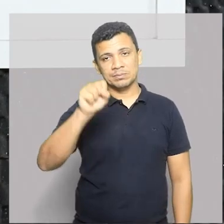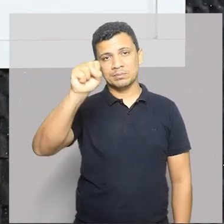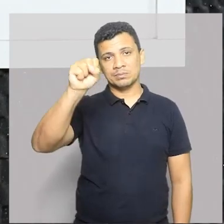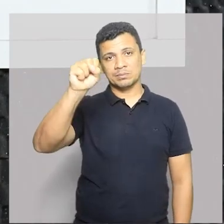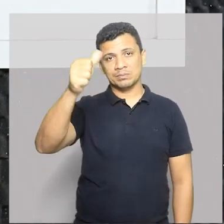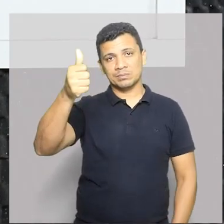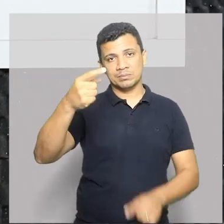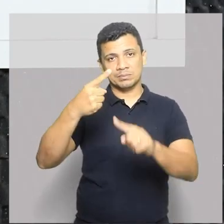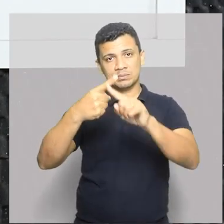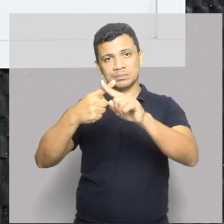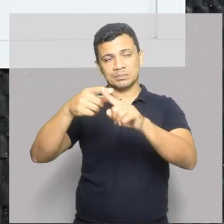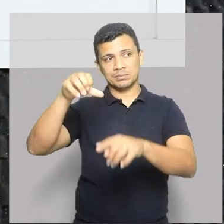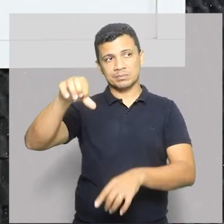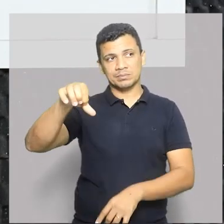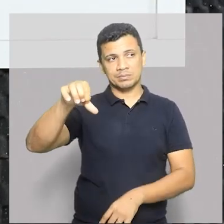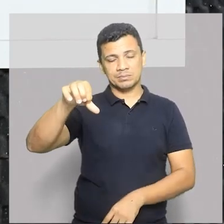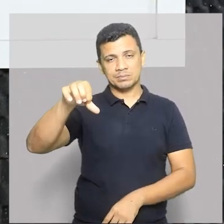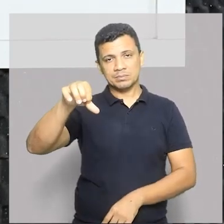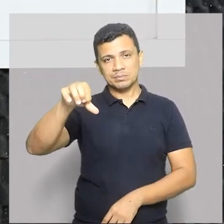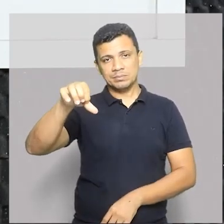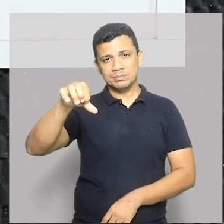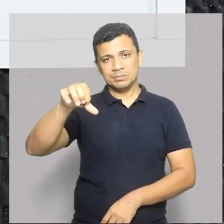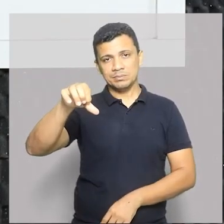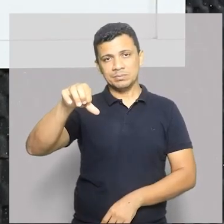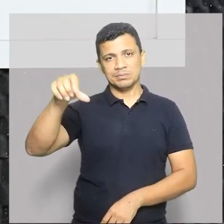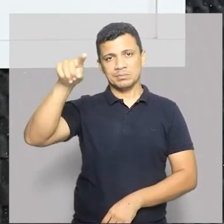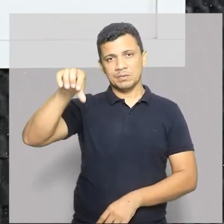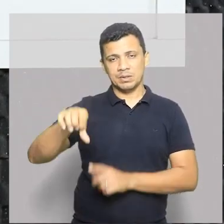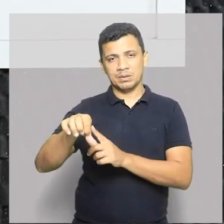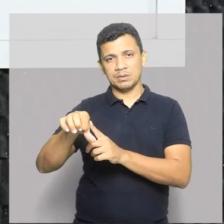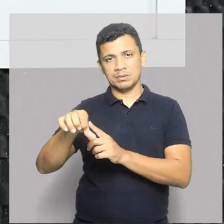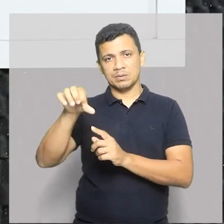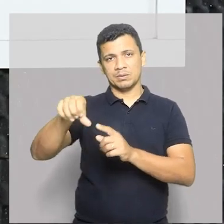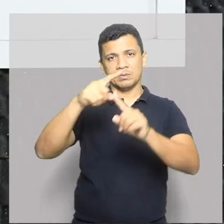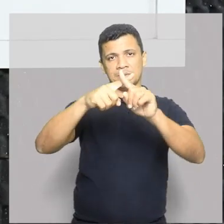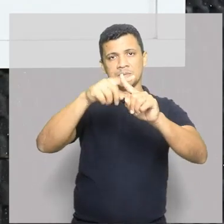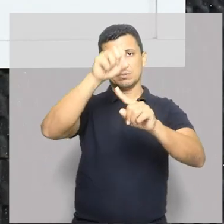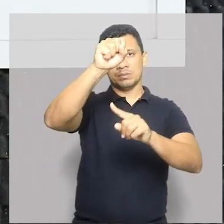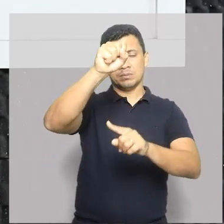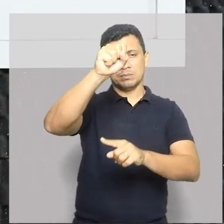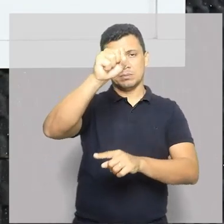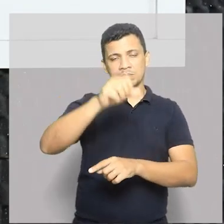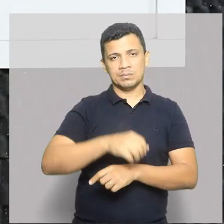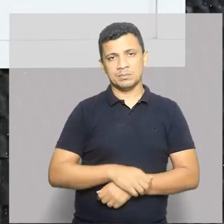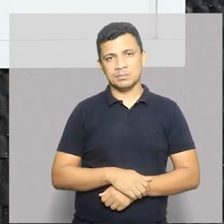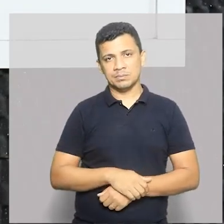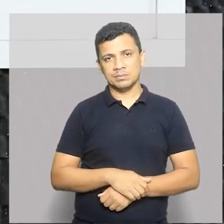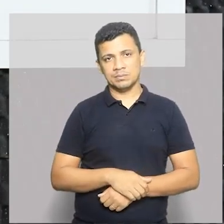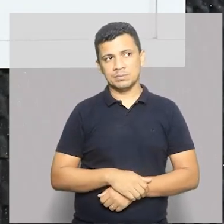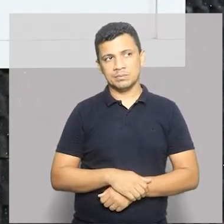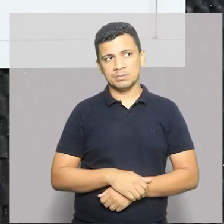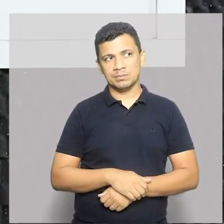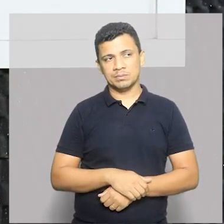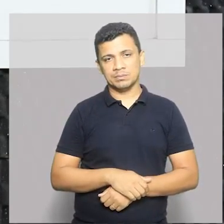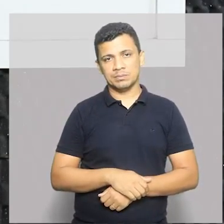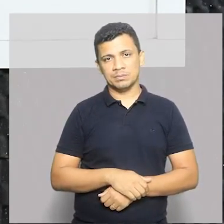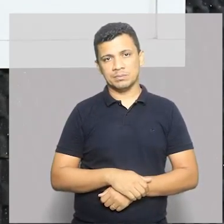81 vezes 9. Se fizer a continha, 9 vezes 1, 9. 9 vezes 8, quanto? 9 vezes